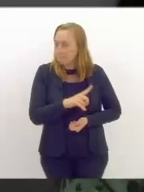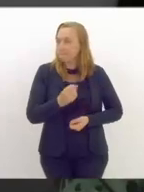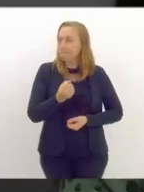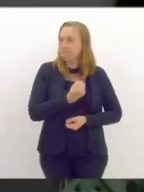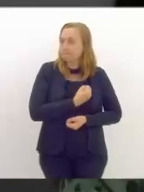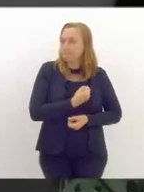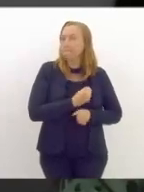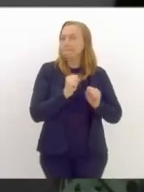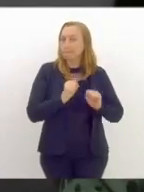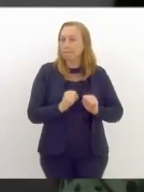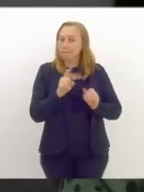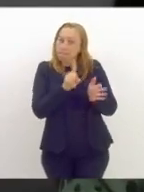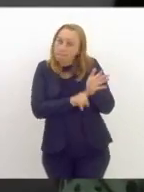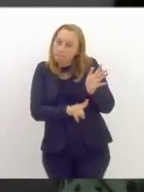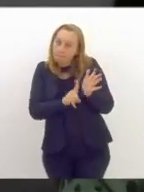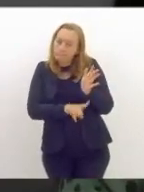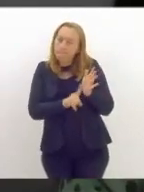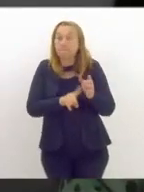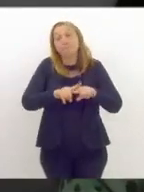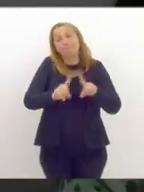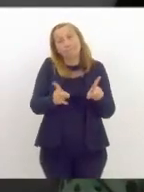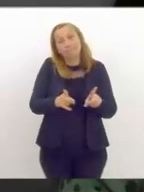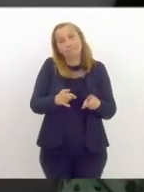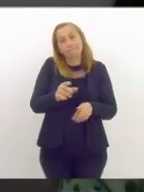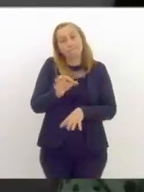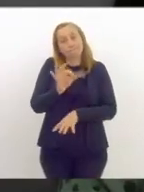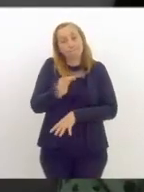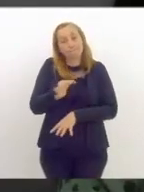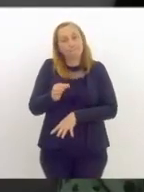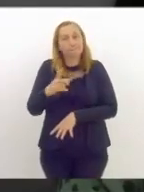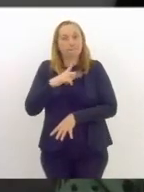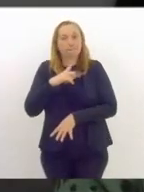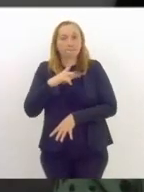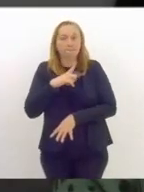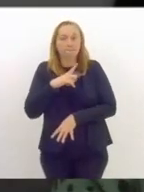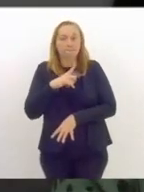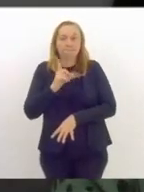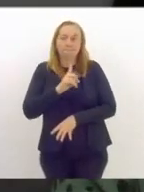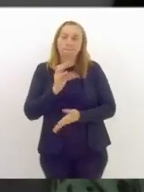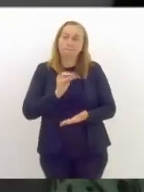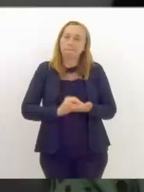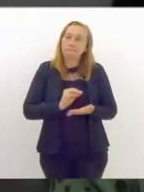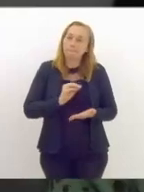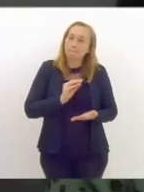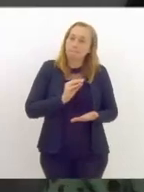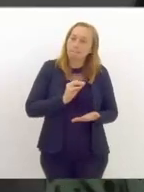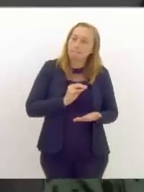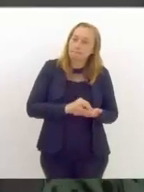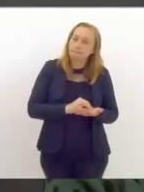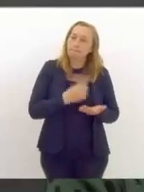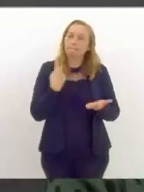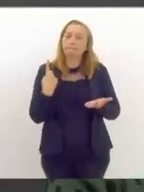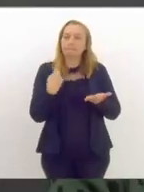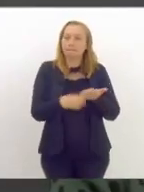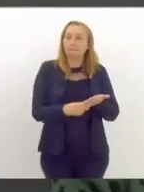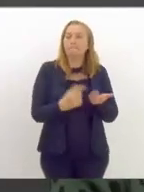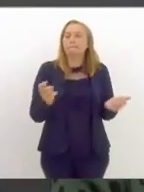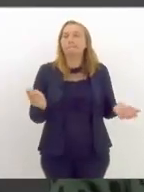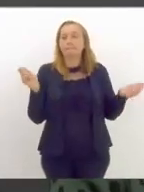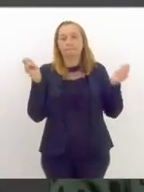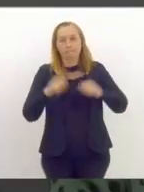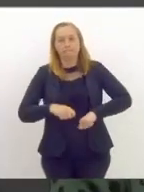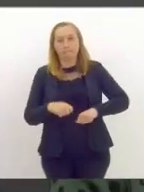números poderiam ter sido melhores, mas eu tenho convicção que não faltou a Vossa Excelência compromisso,